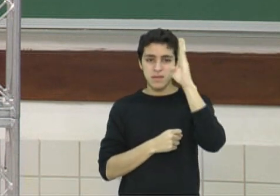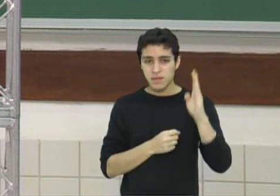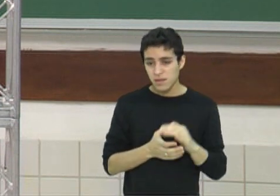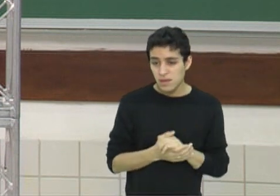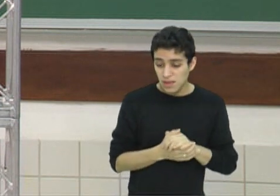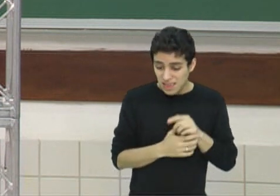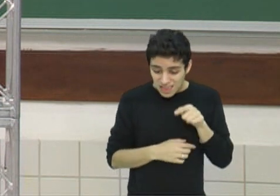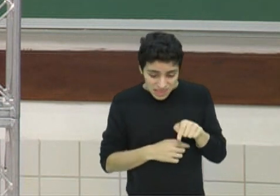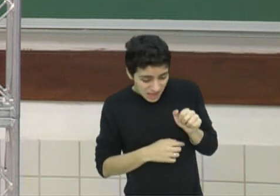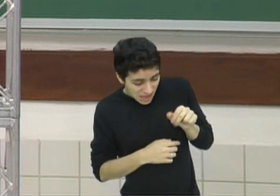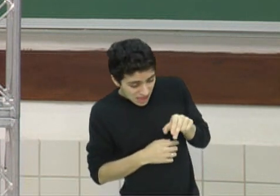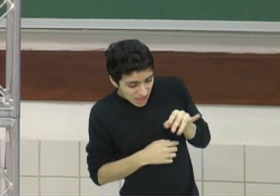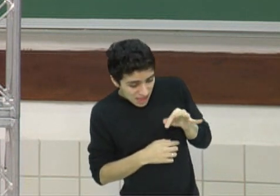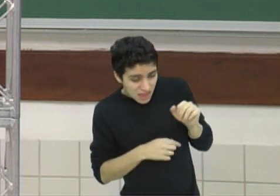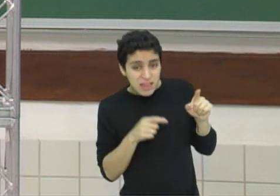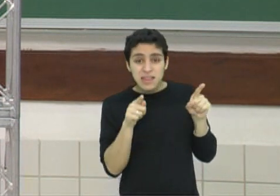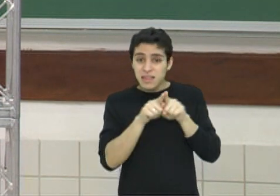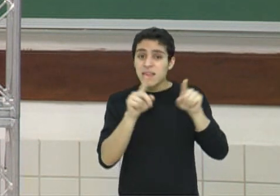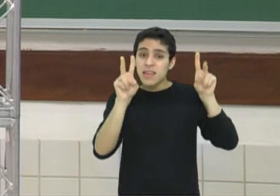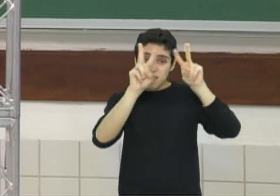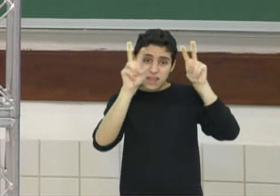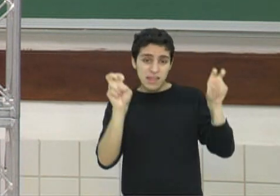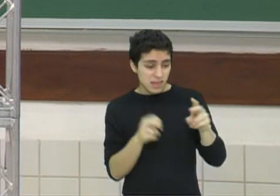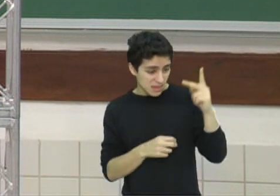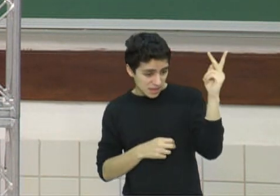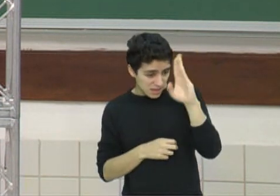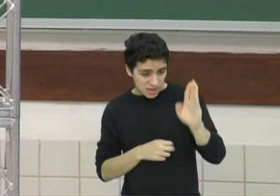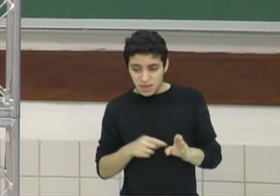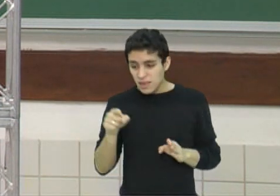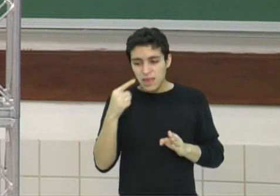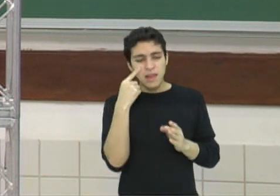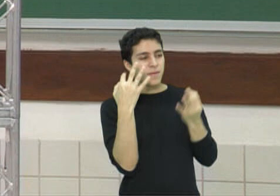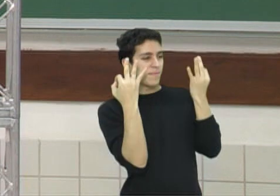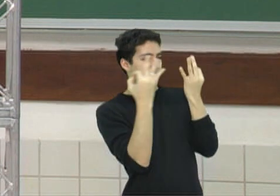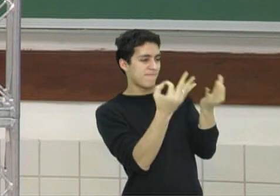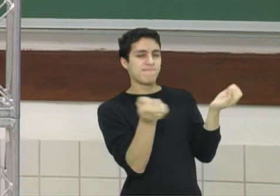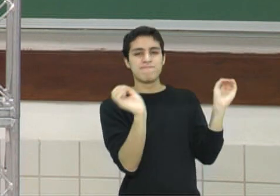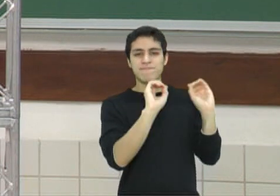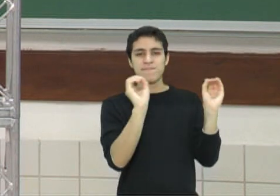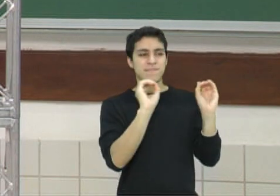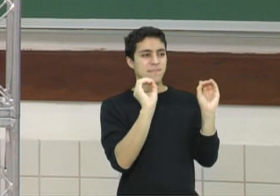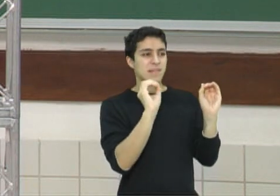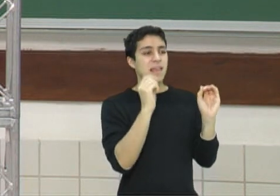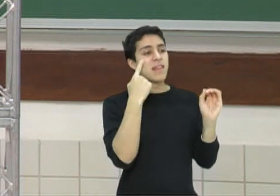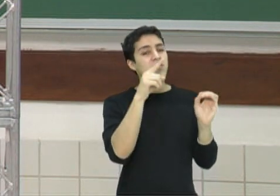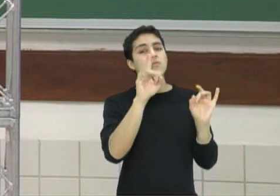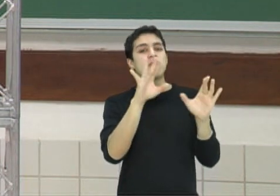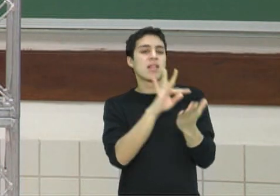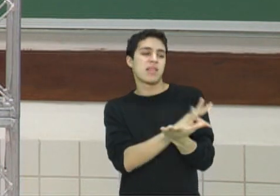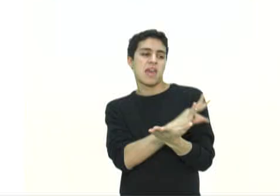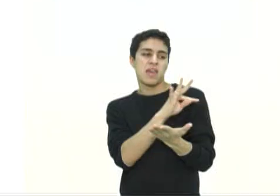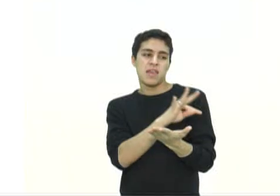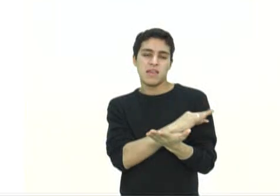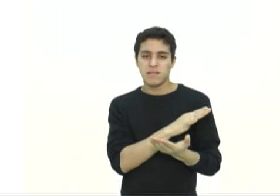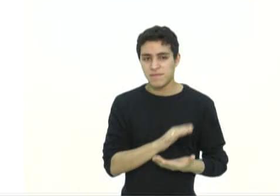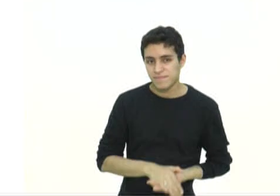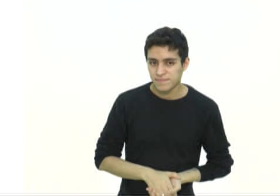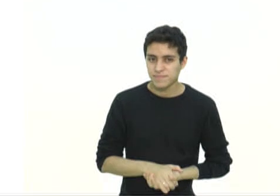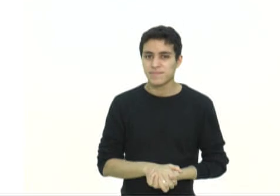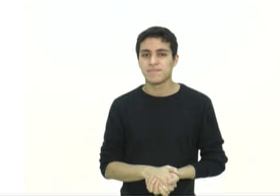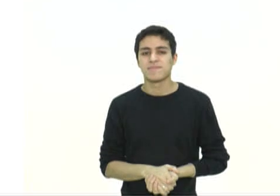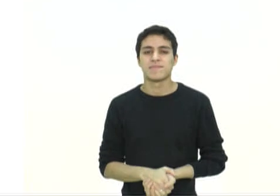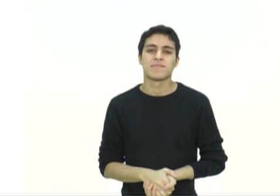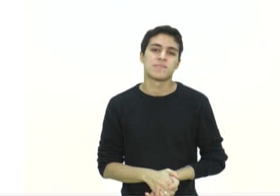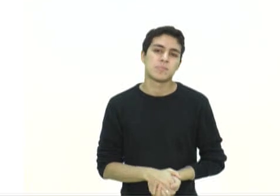Anita Malfatti estava trazendo um tema brasileiro. E ele não estava vendo o tema, mas ele estava vendo a questão de técnica. Então nós